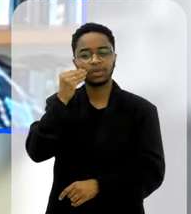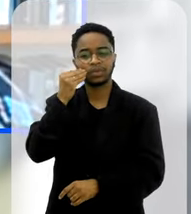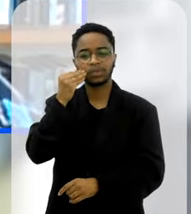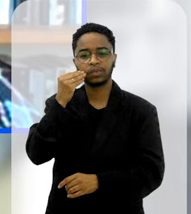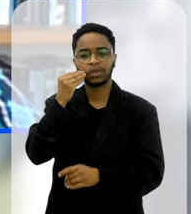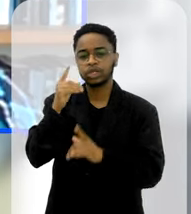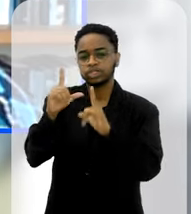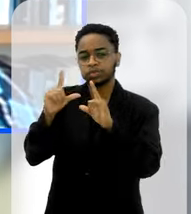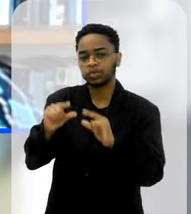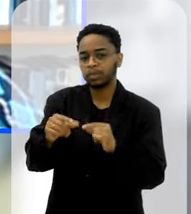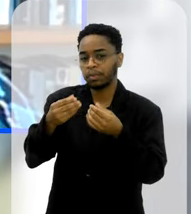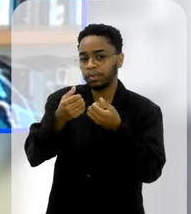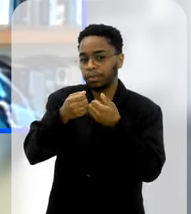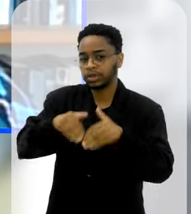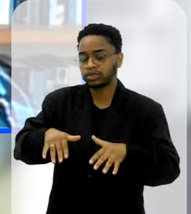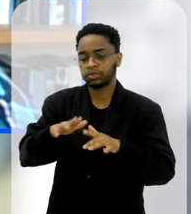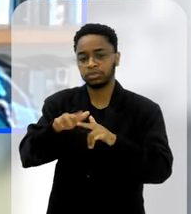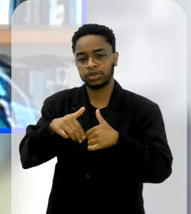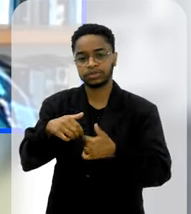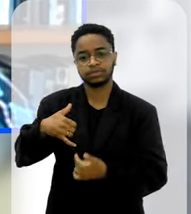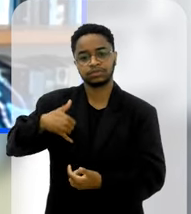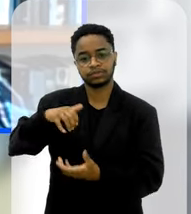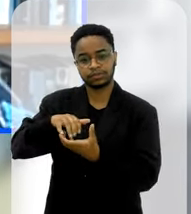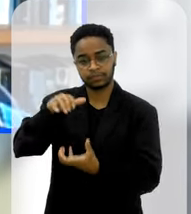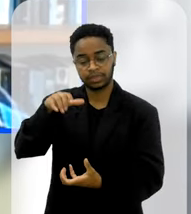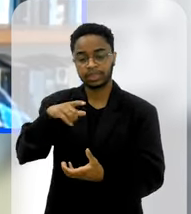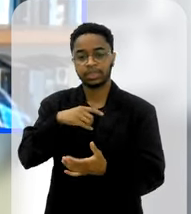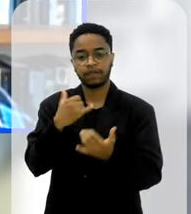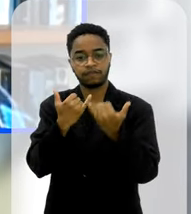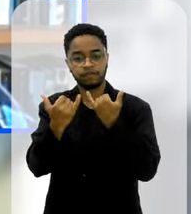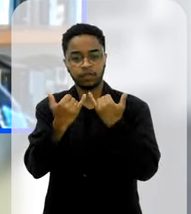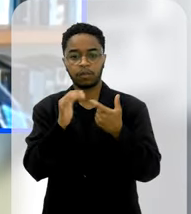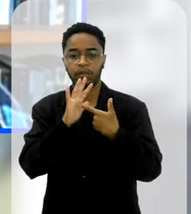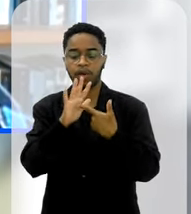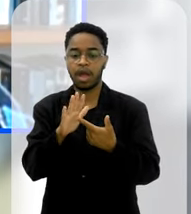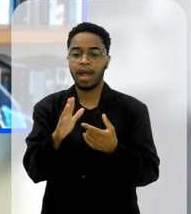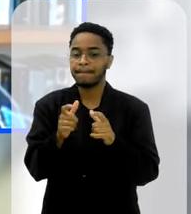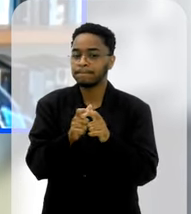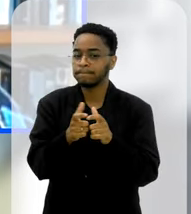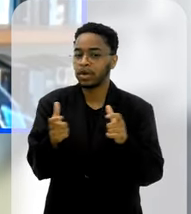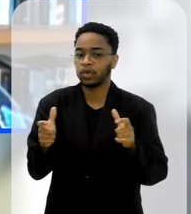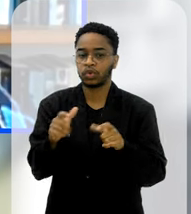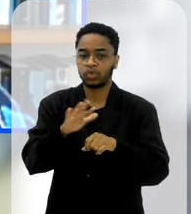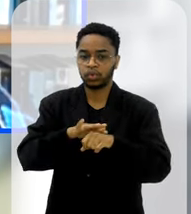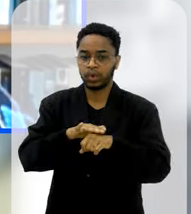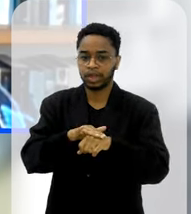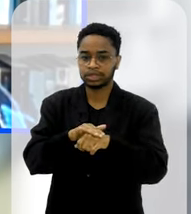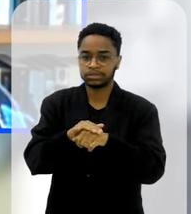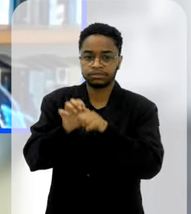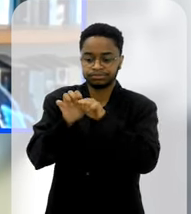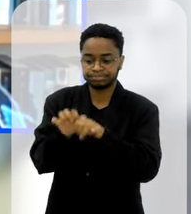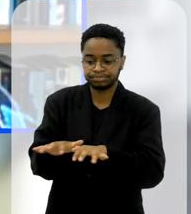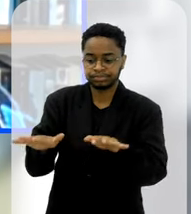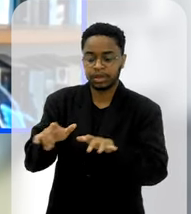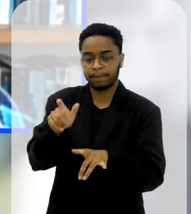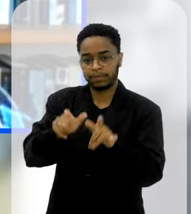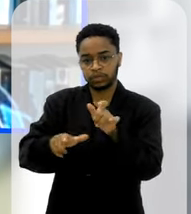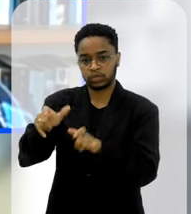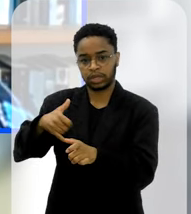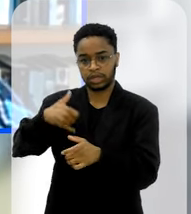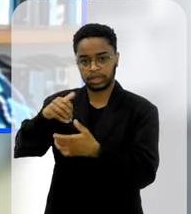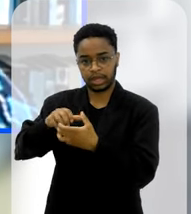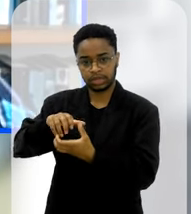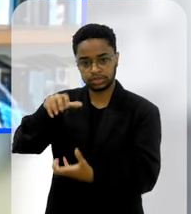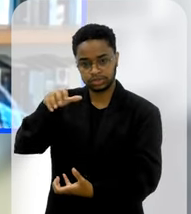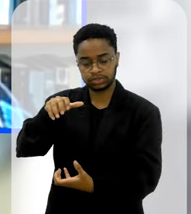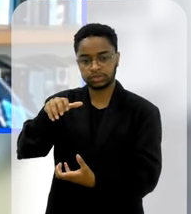para enfrentamento do envelhecimento. Tem um dado que é muito relevante, que grande parte das doenças que acometem os